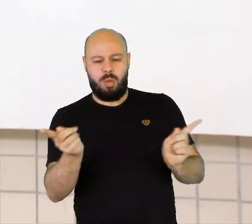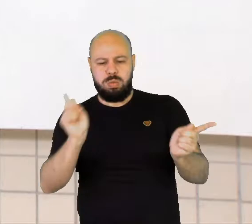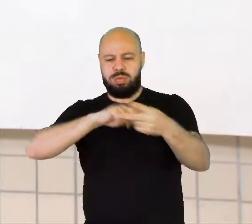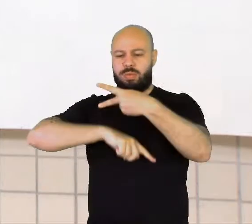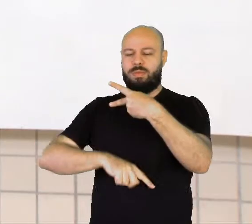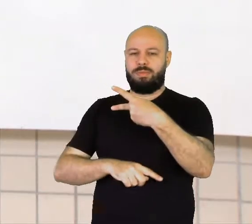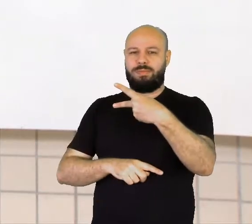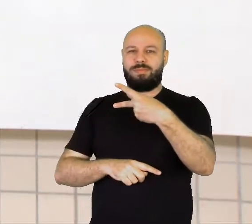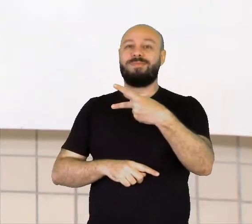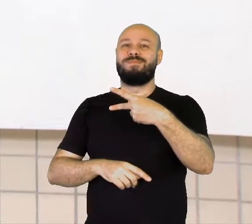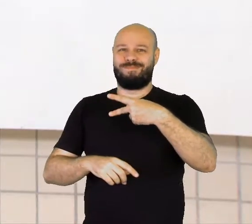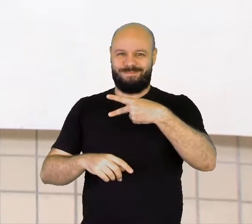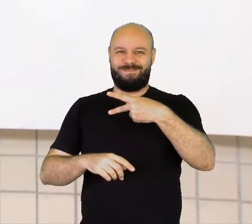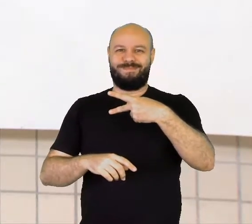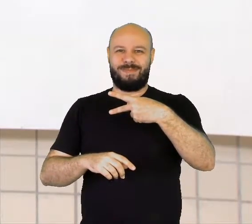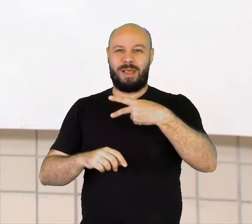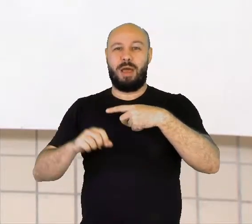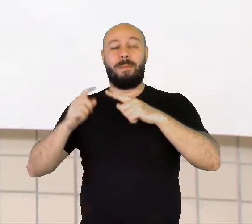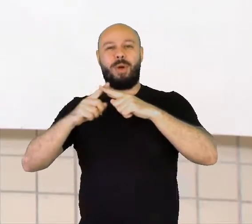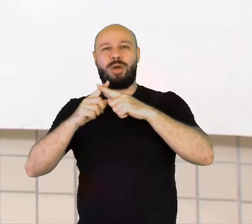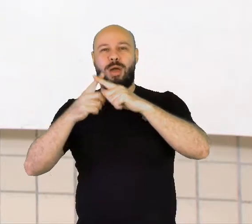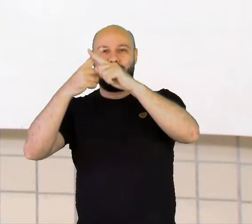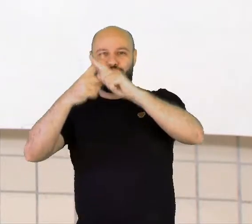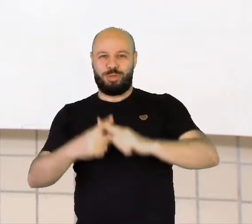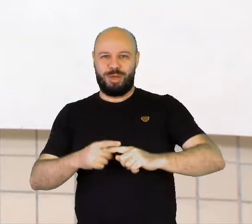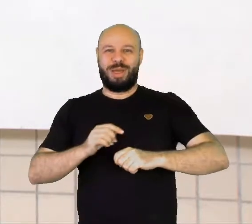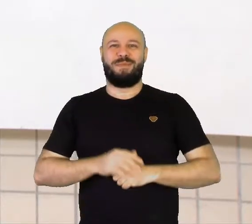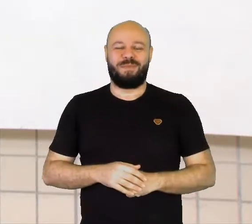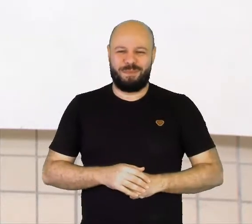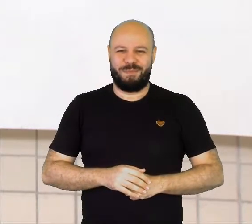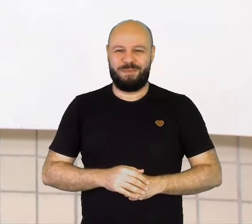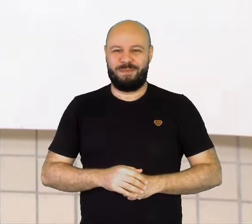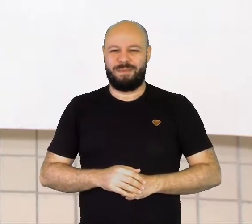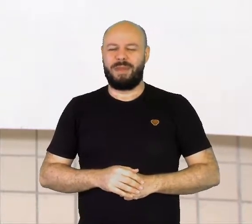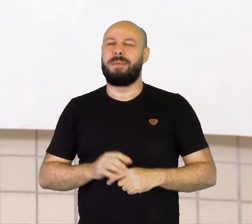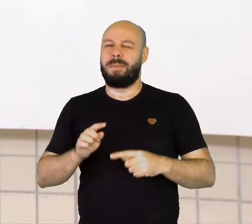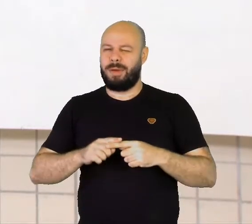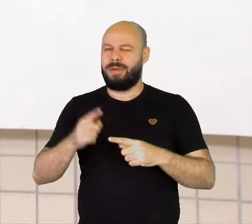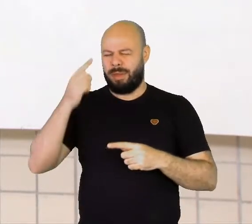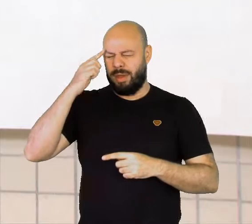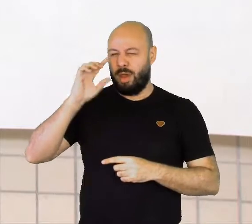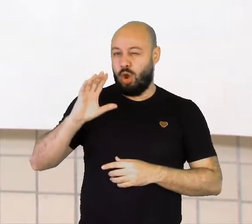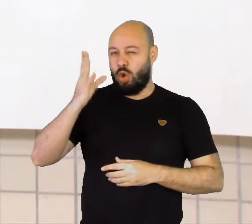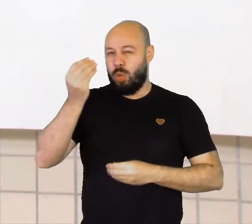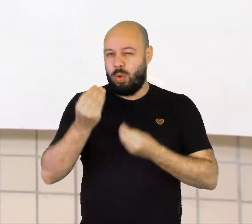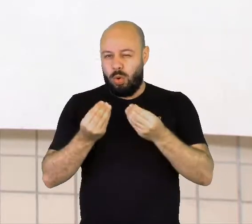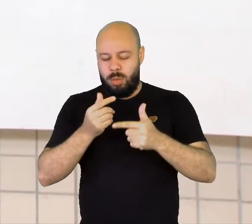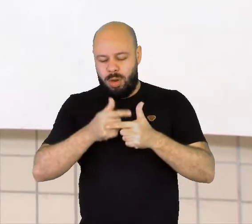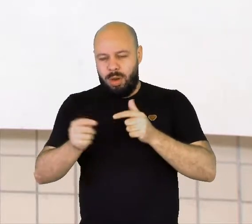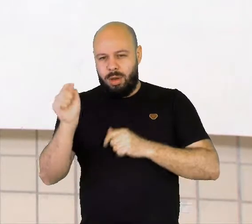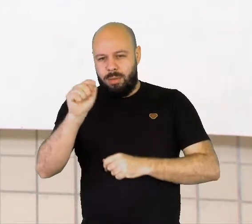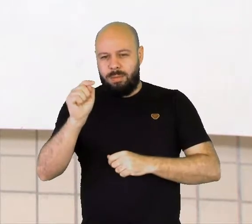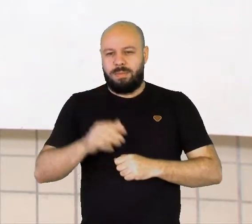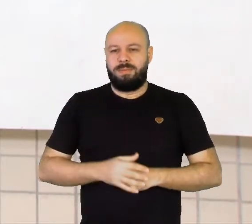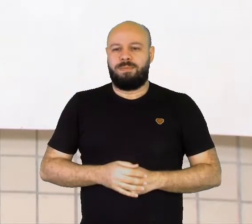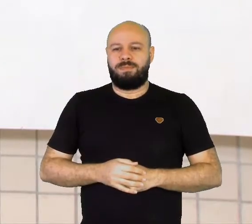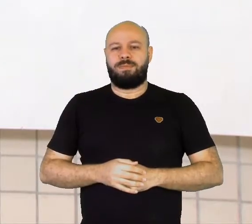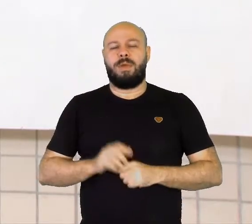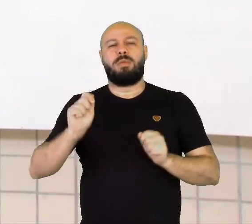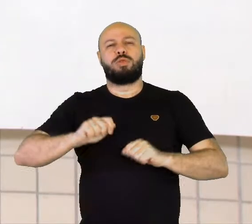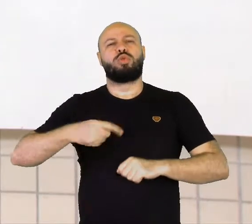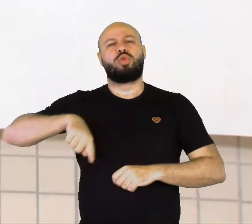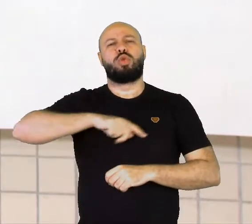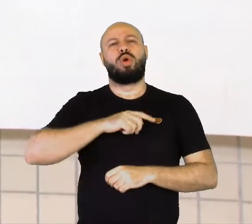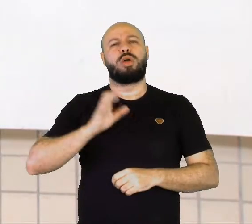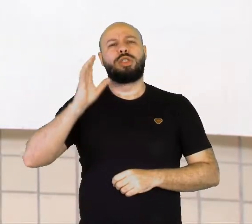maior, eu vou trocar pelo sinal de menor. Por quê? Vamos resolver esse nosso problema aqui, então, como a gente poderia